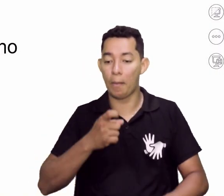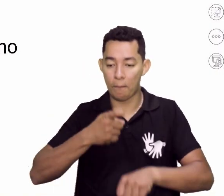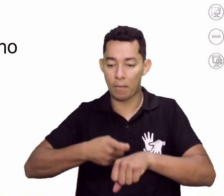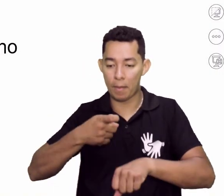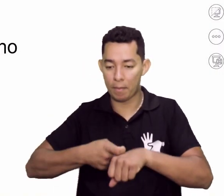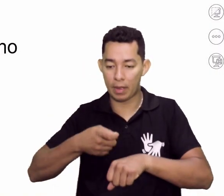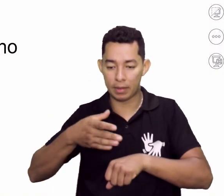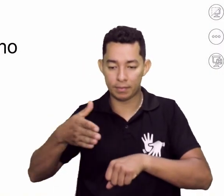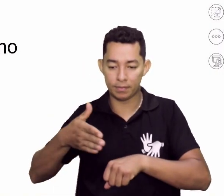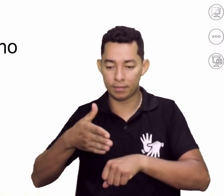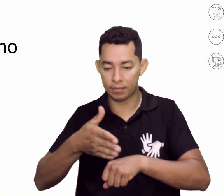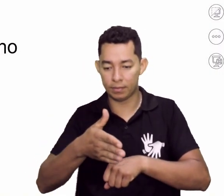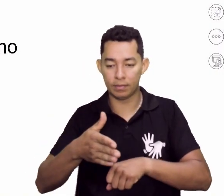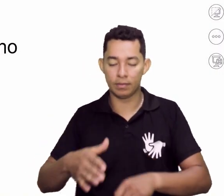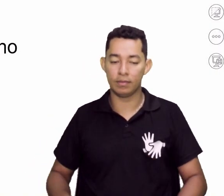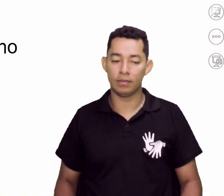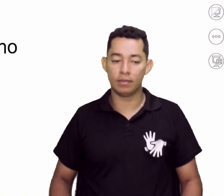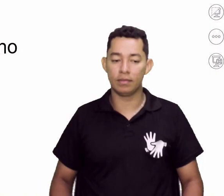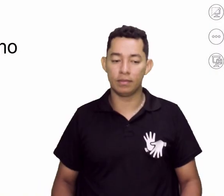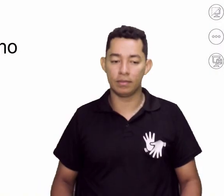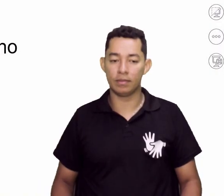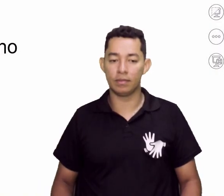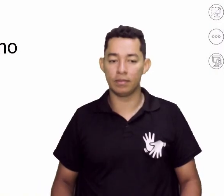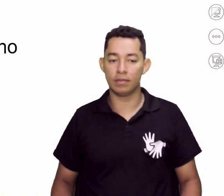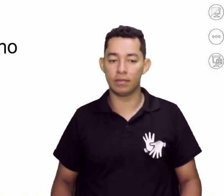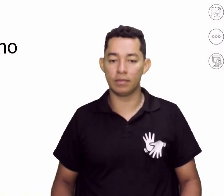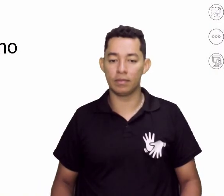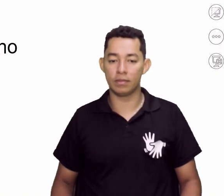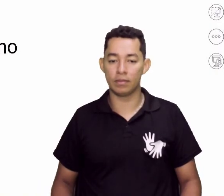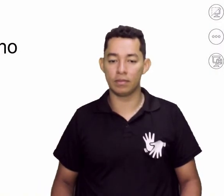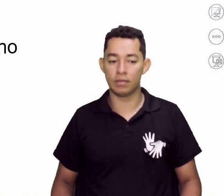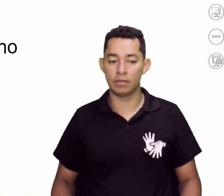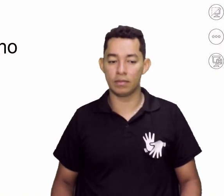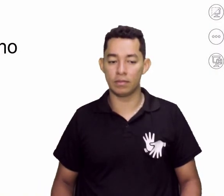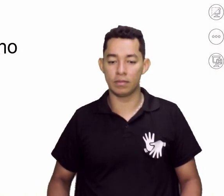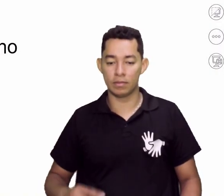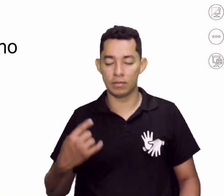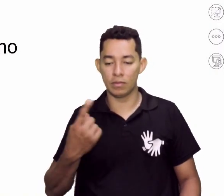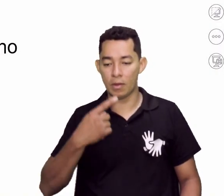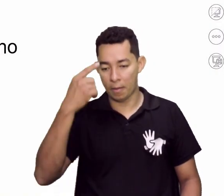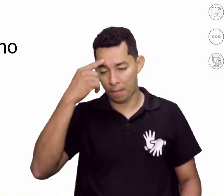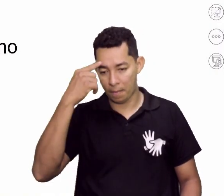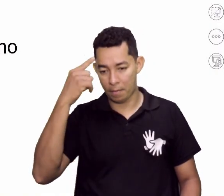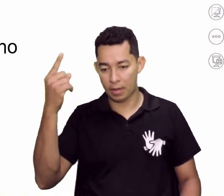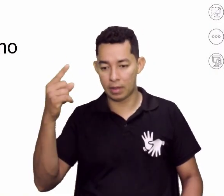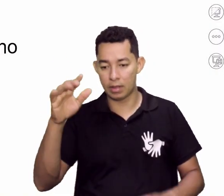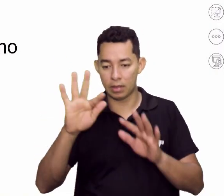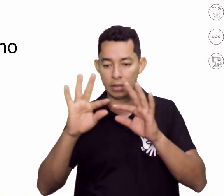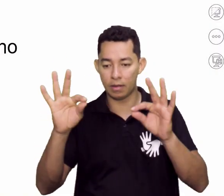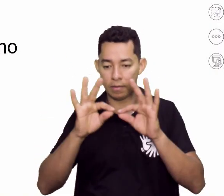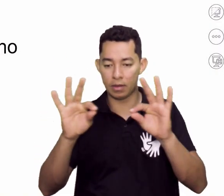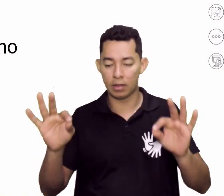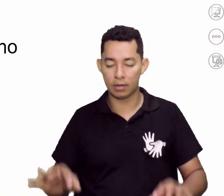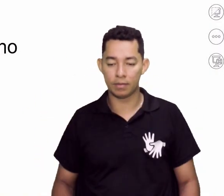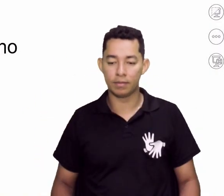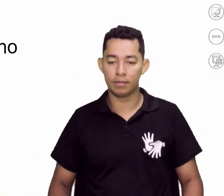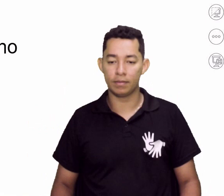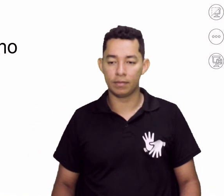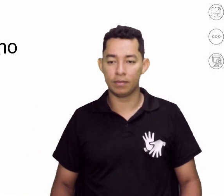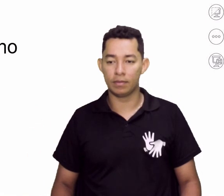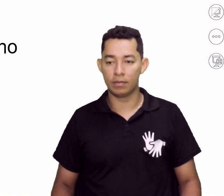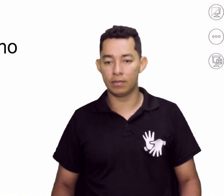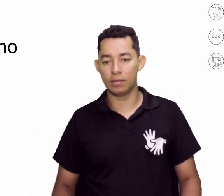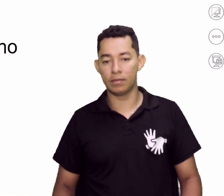caminho. Né? Se a gente for pensar nessa frase aí, né? Nesse verso aí